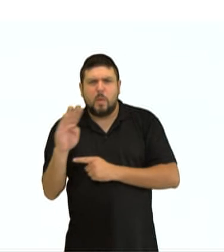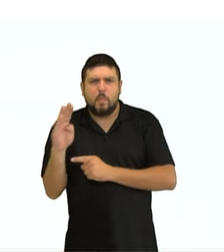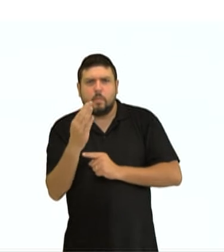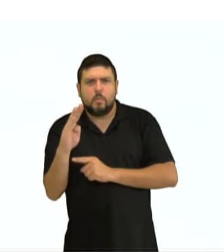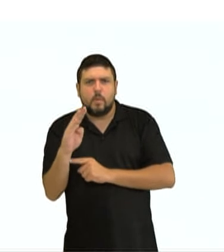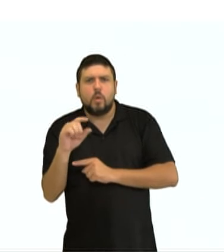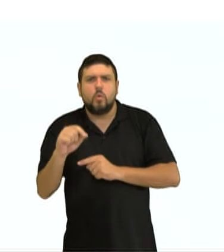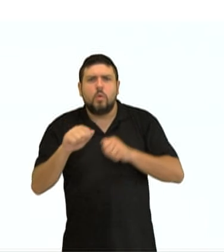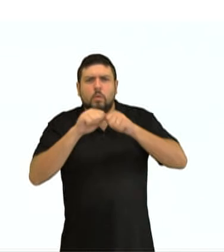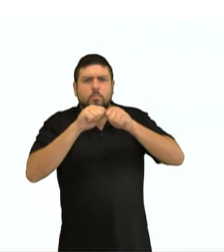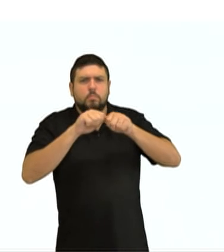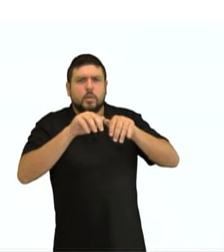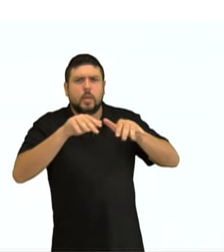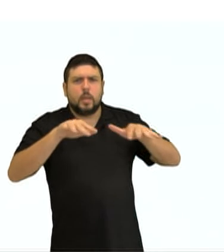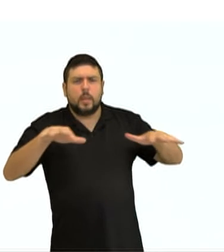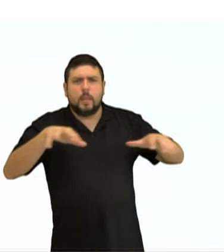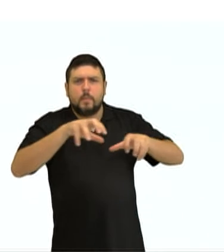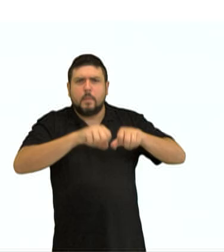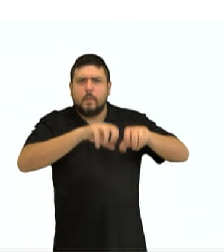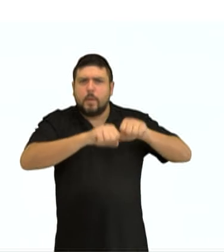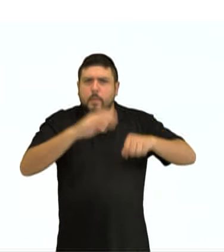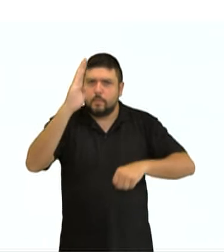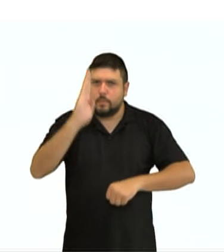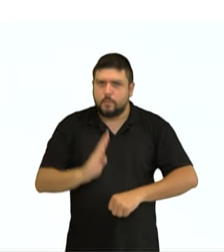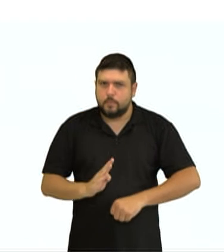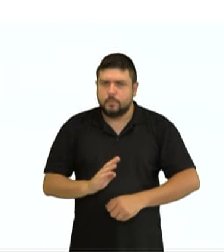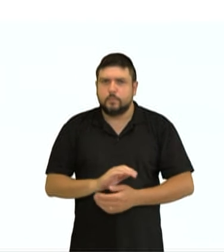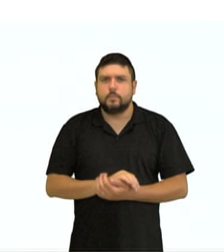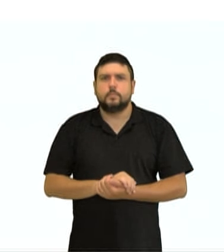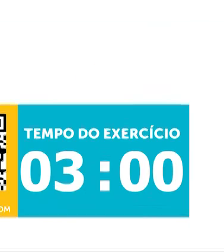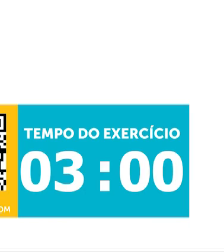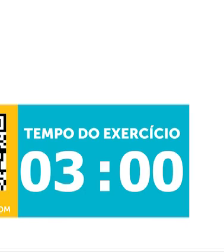a expansão territorial aqui na colônia.